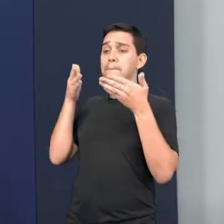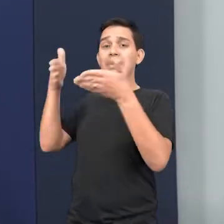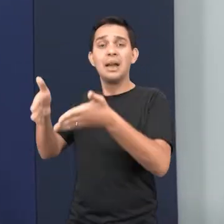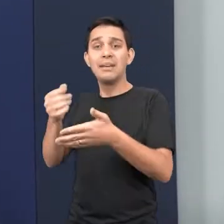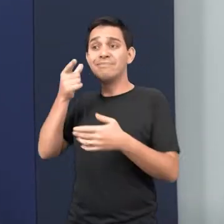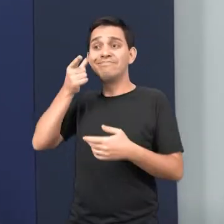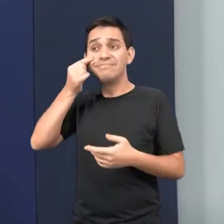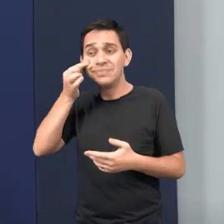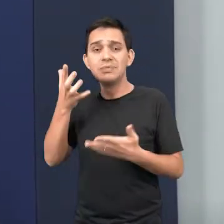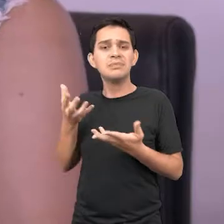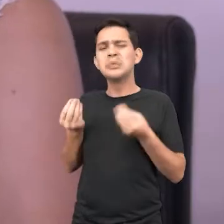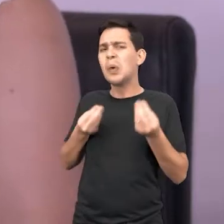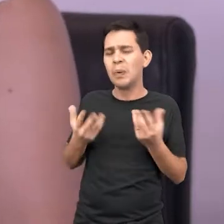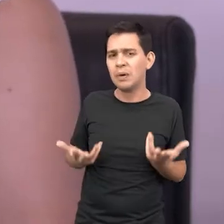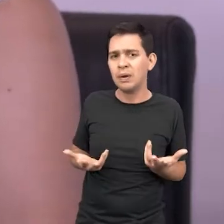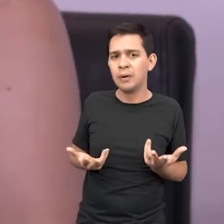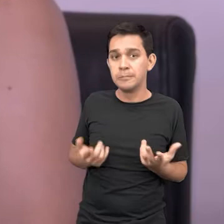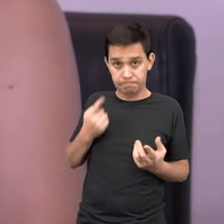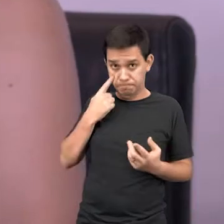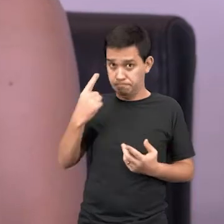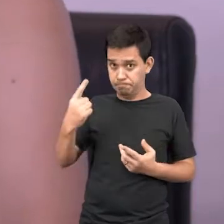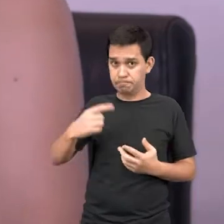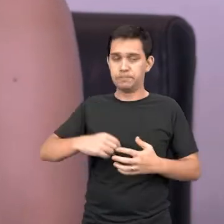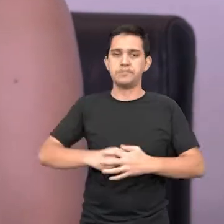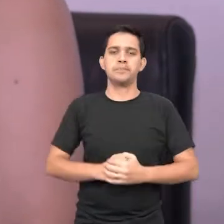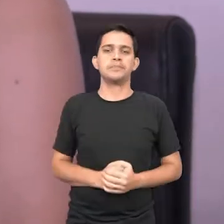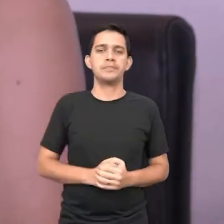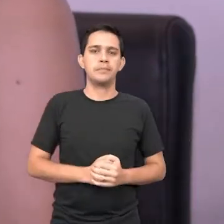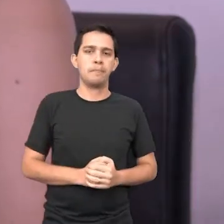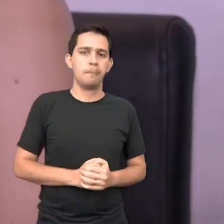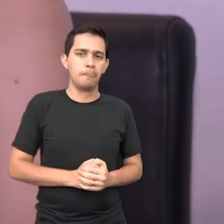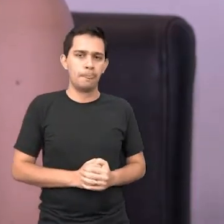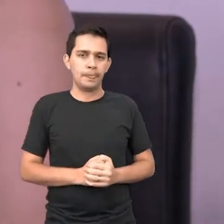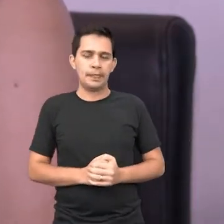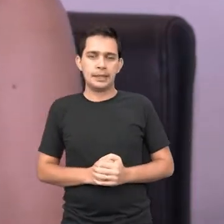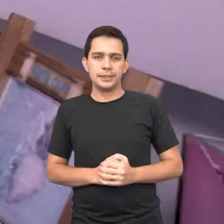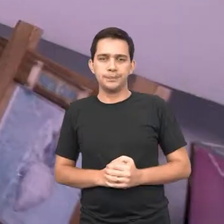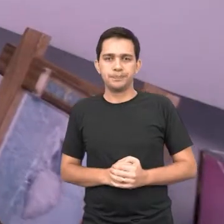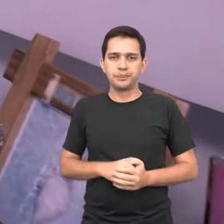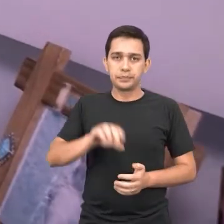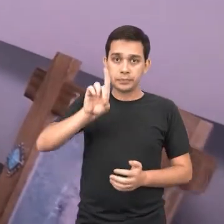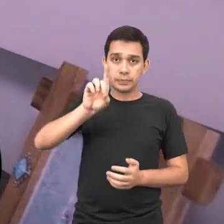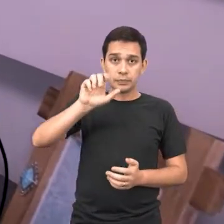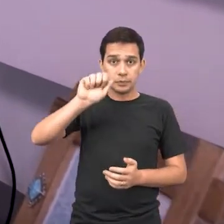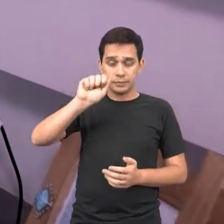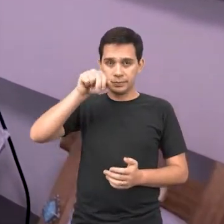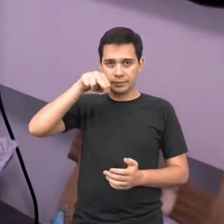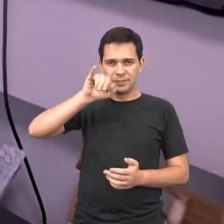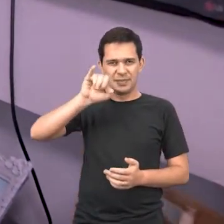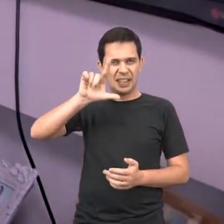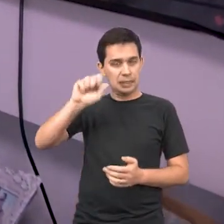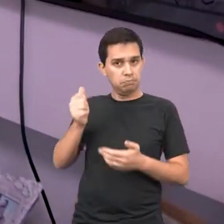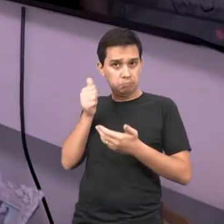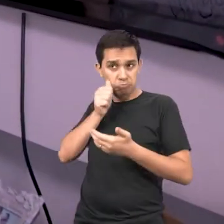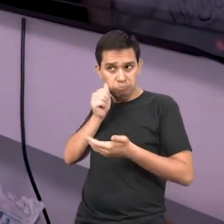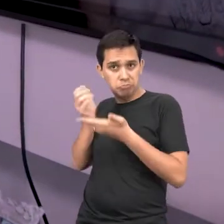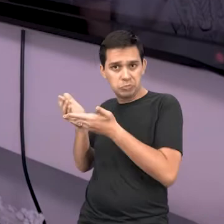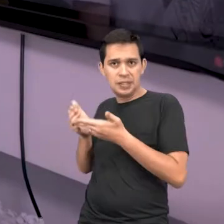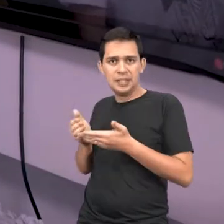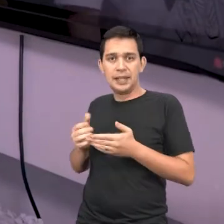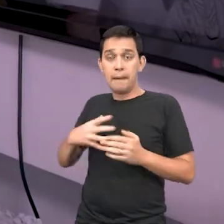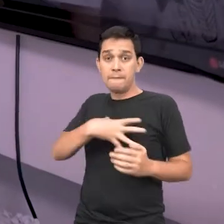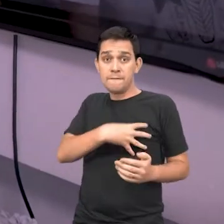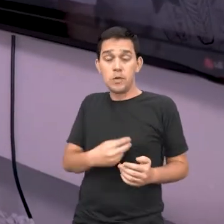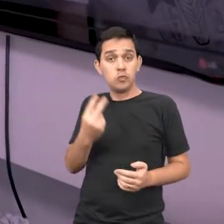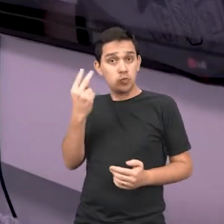na matéria a seguir. Daniela Oliveira está à espera do segundo filho. No quinto mês de gestação, ela tem ficado